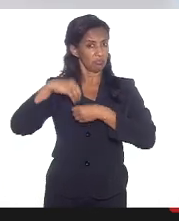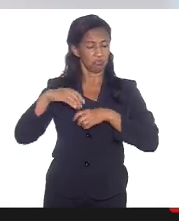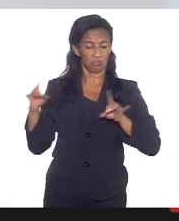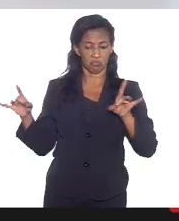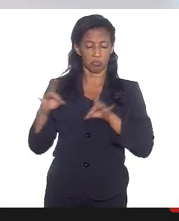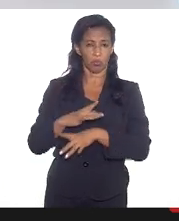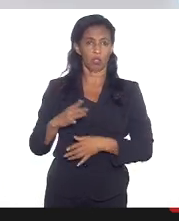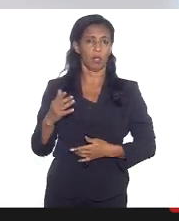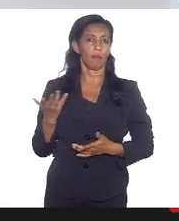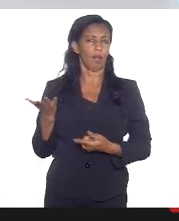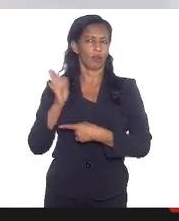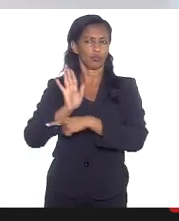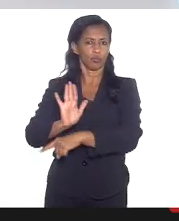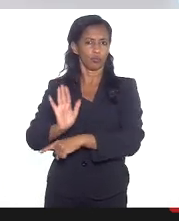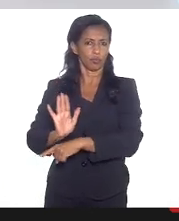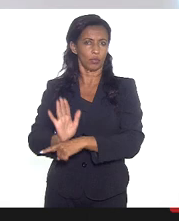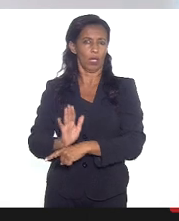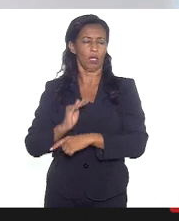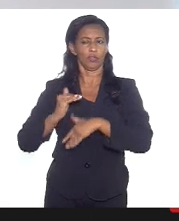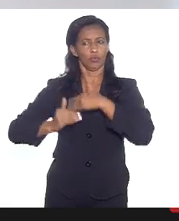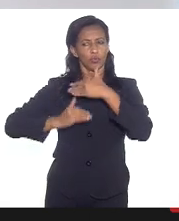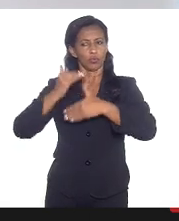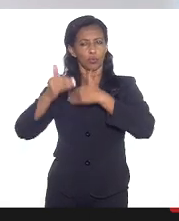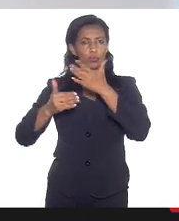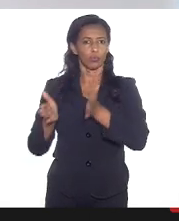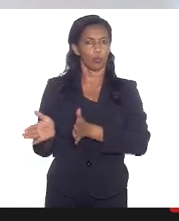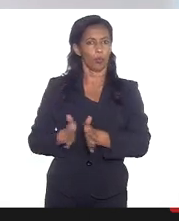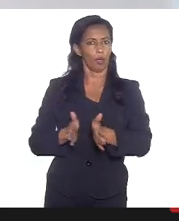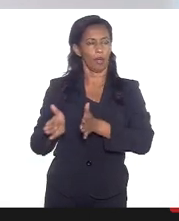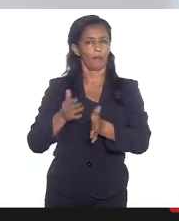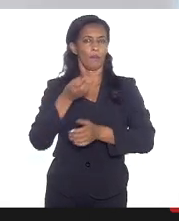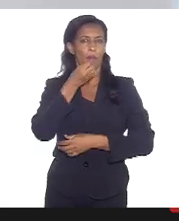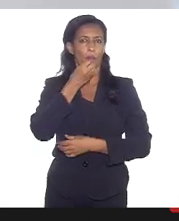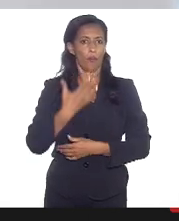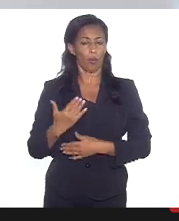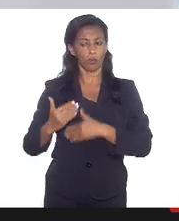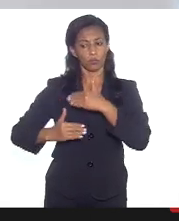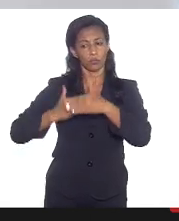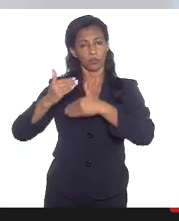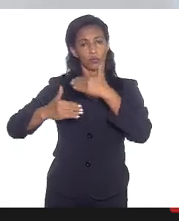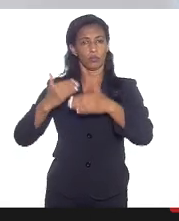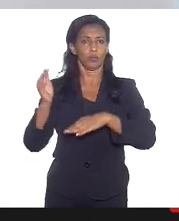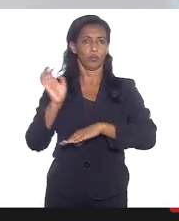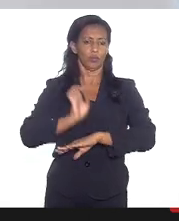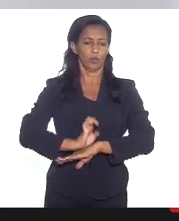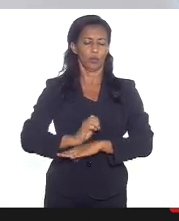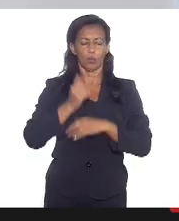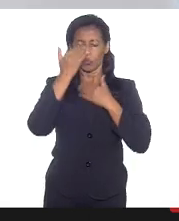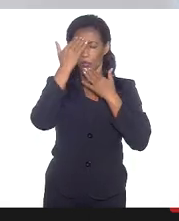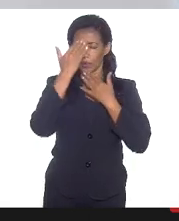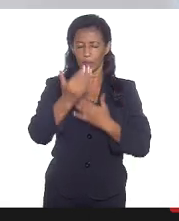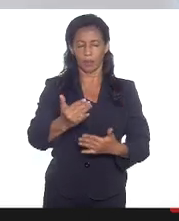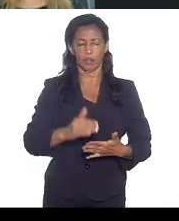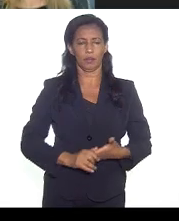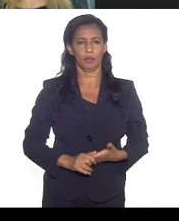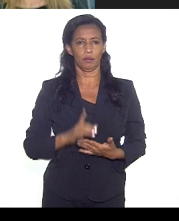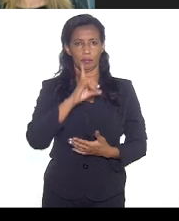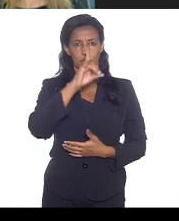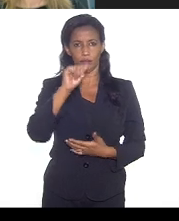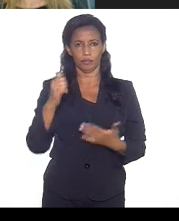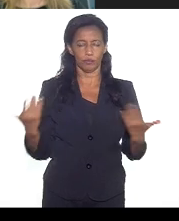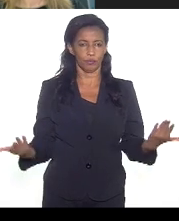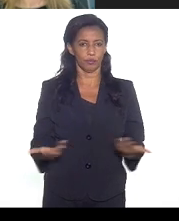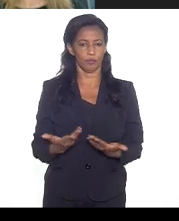disposição, sabe, para ajudar e a gente construir um caminho comum, bom e desenvolvimento para o Estado. Tá? Obrigado pelo dia de hoje,